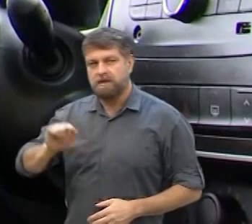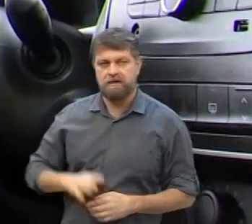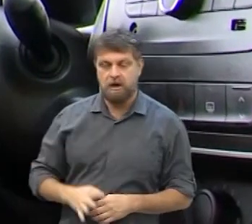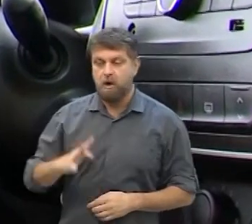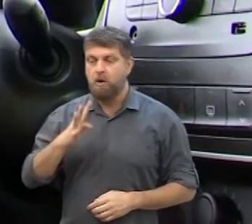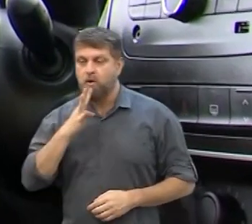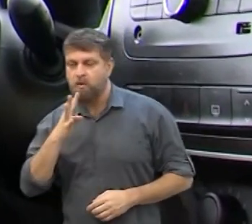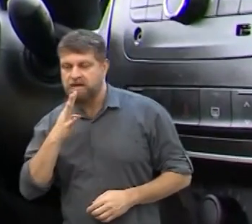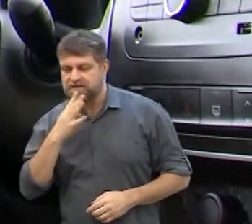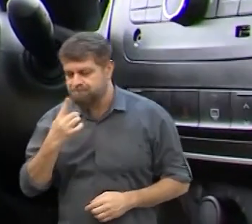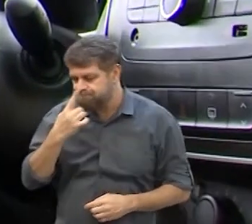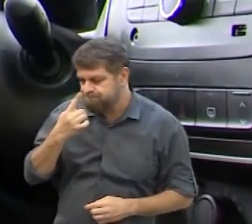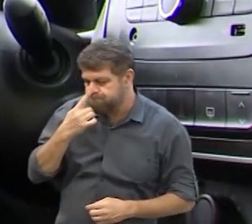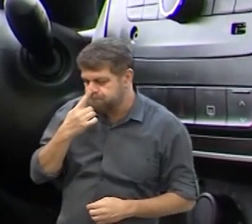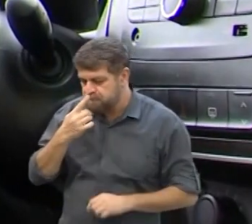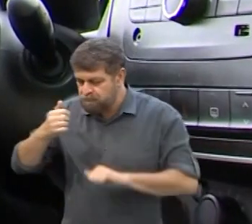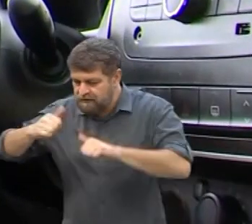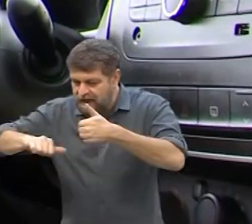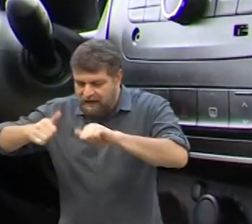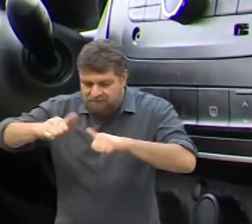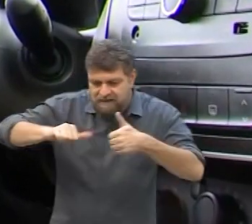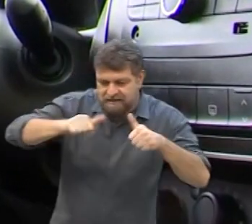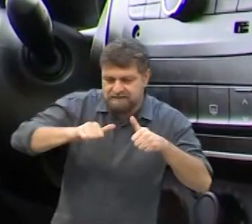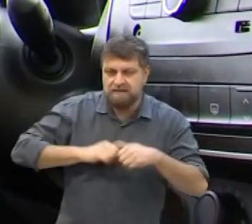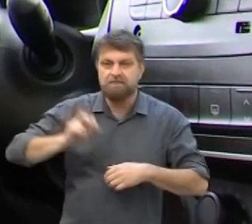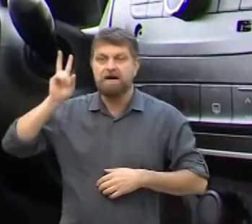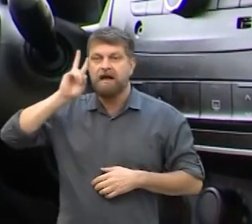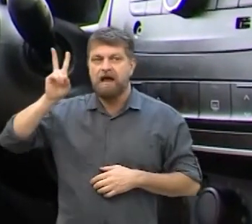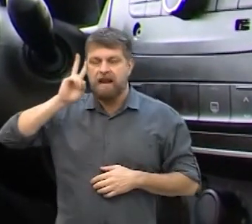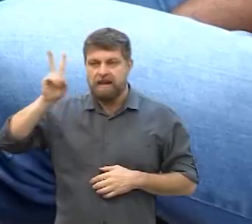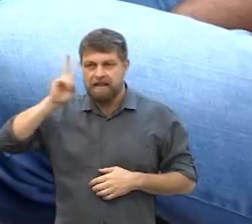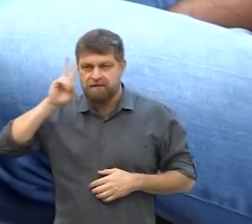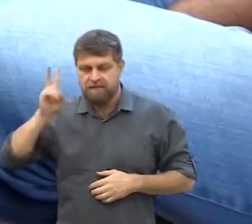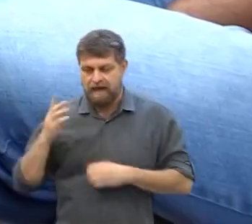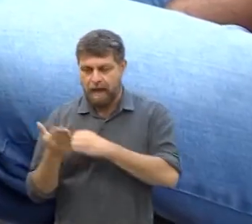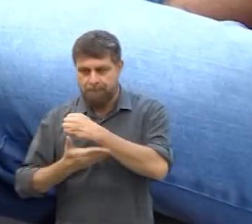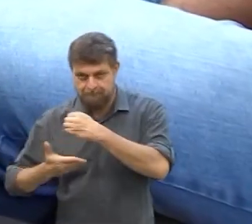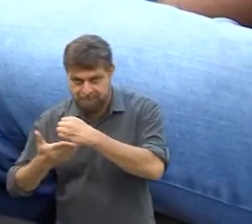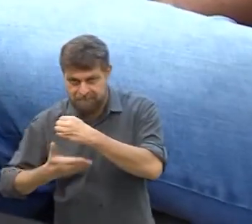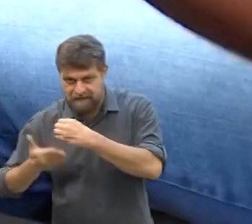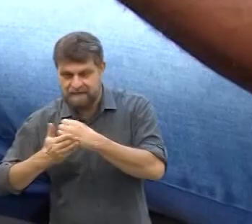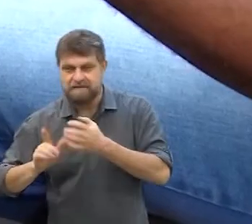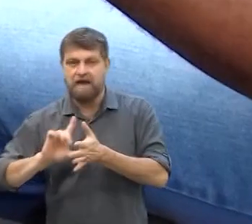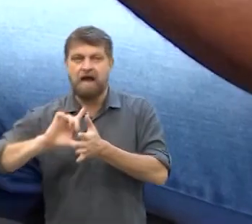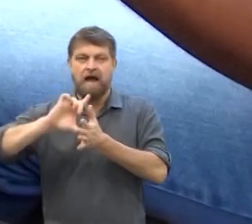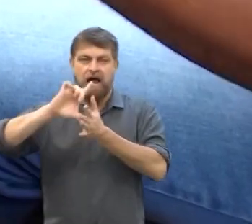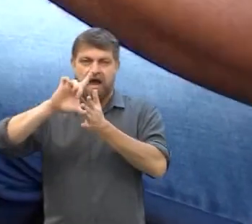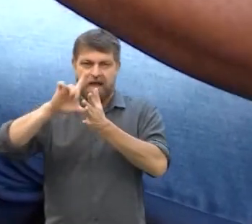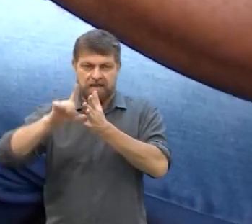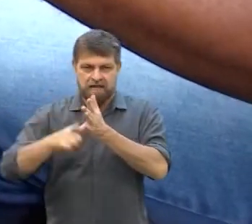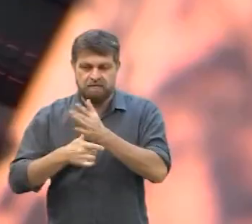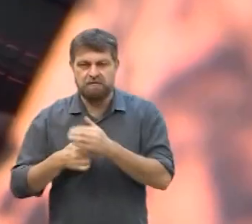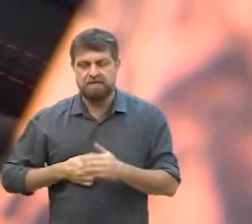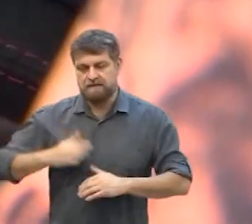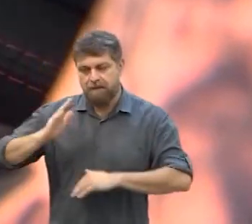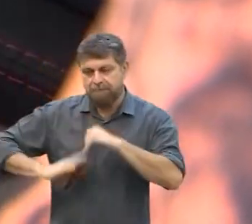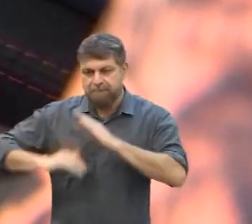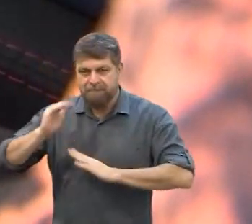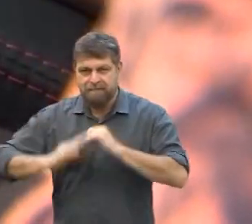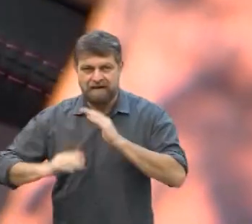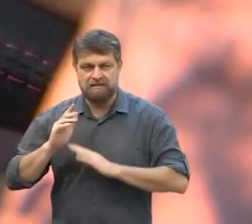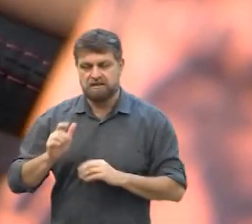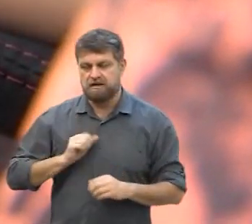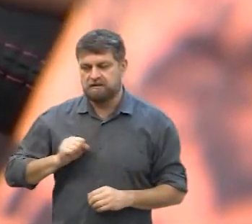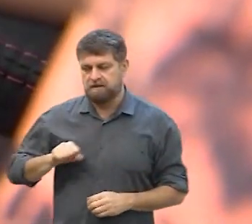um reconhecimento do veículo, uma avaliação para relembrar comandos básicos e, após, exercícios